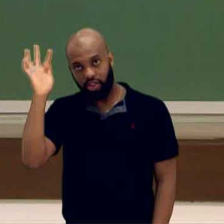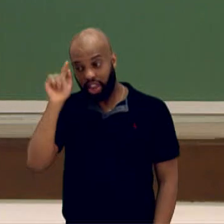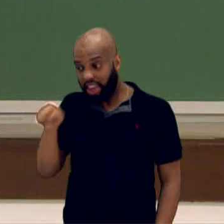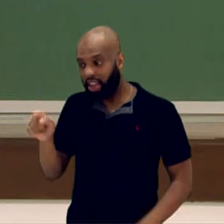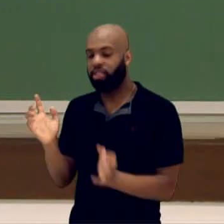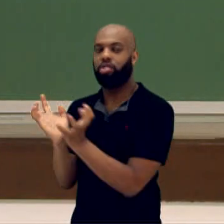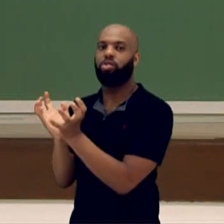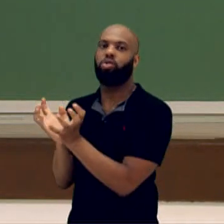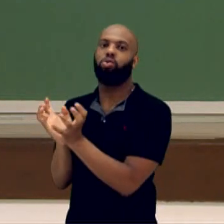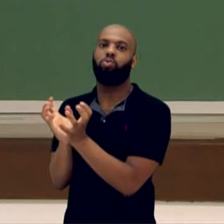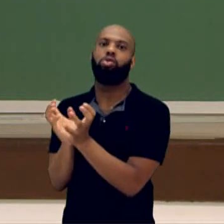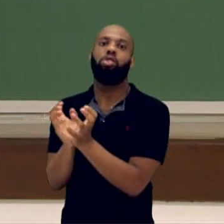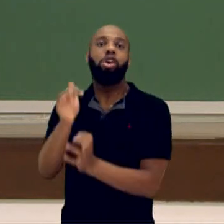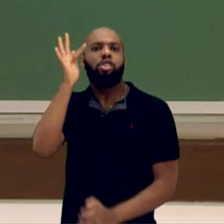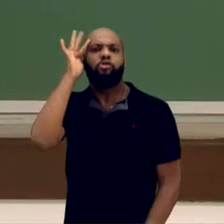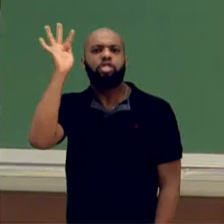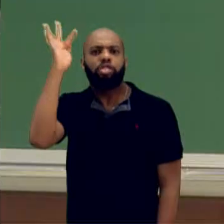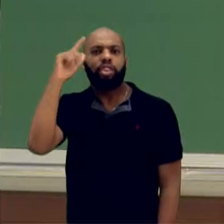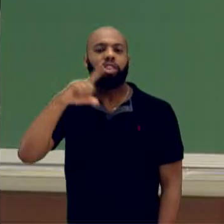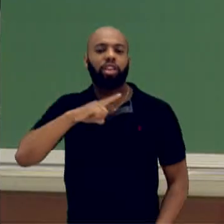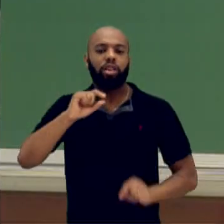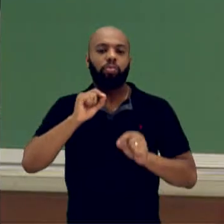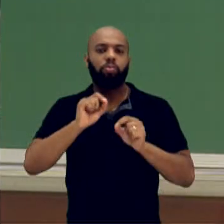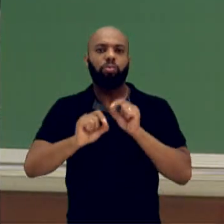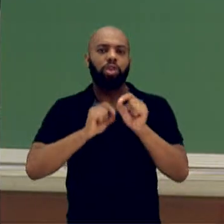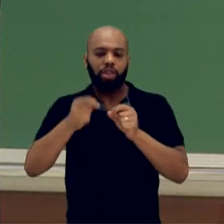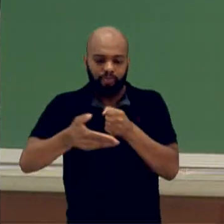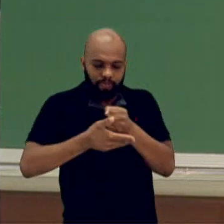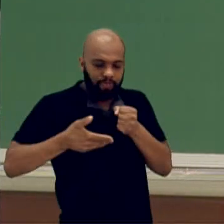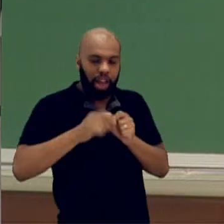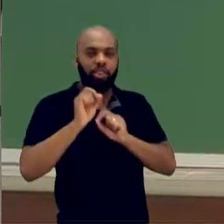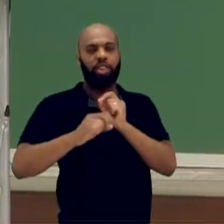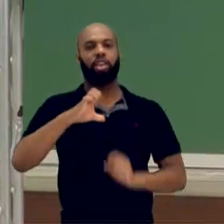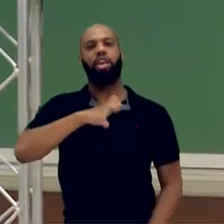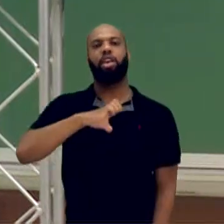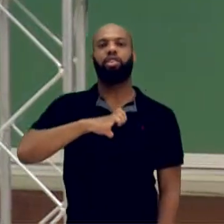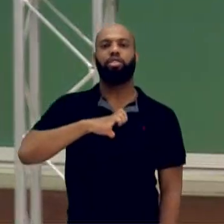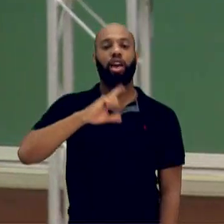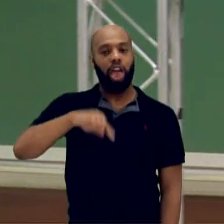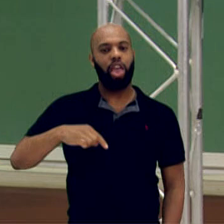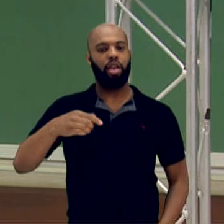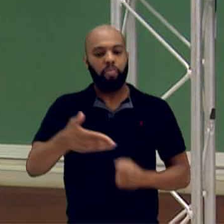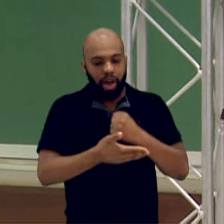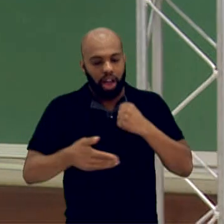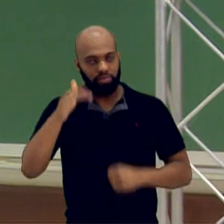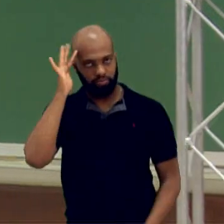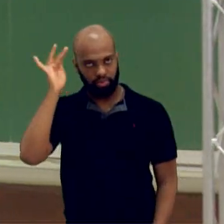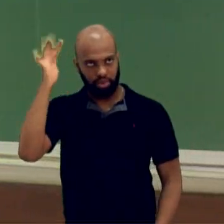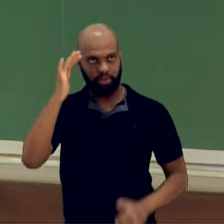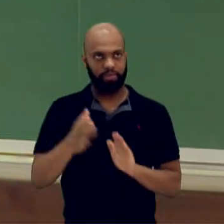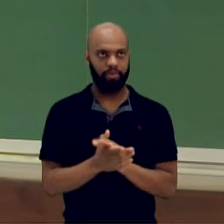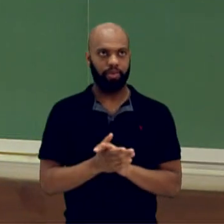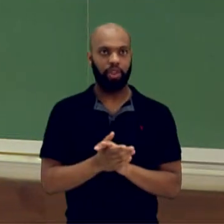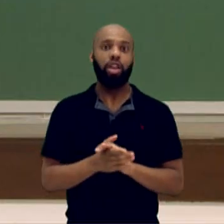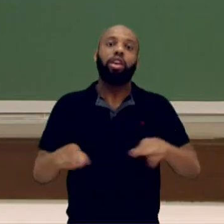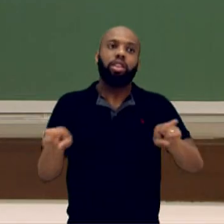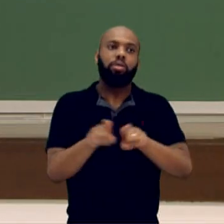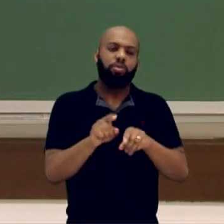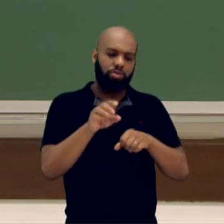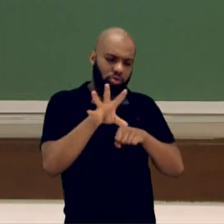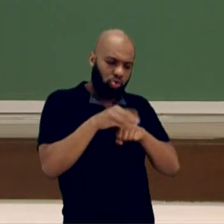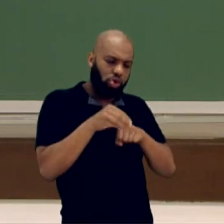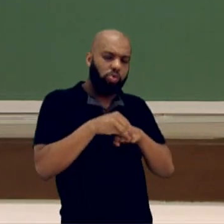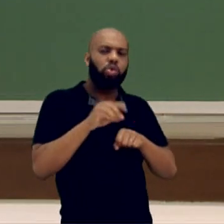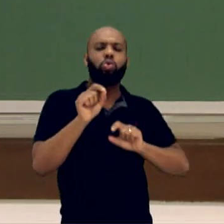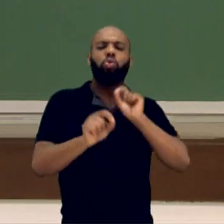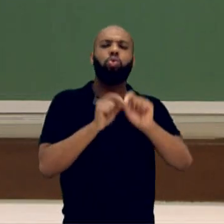Toda a filosofia existe para sustentar a ética, tá? Dentro desse processo aí, o conhecimento, eles vão dizer o